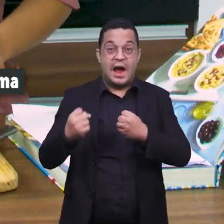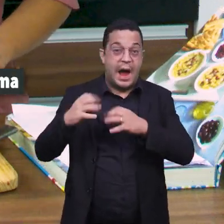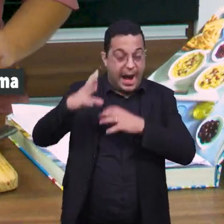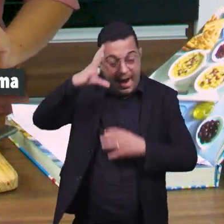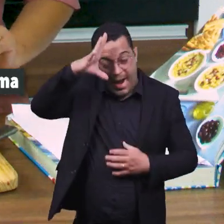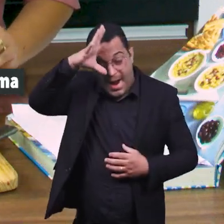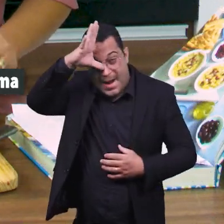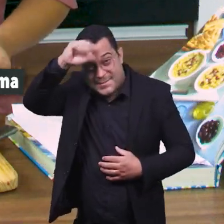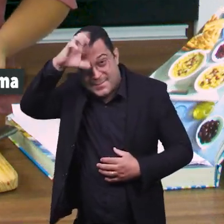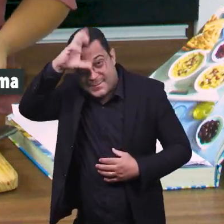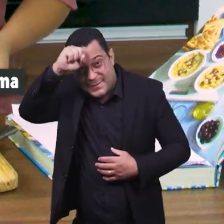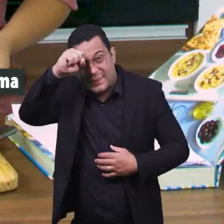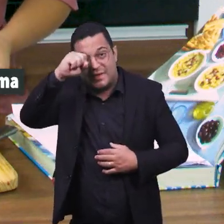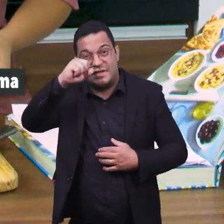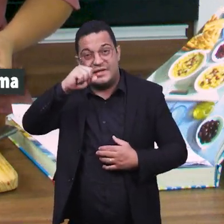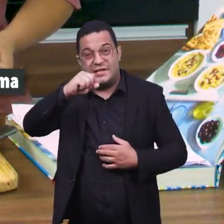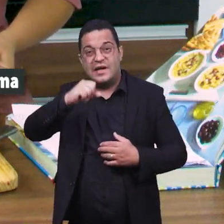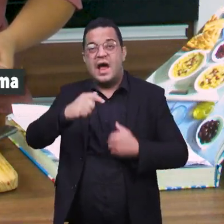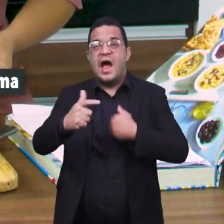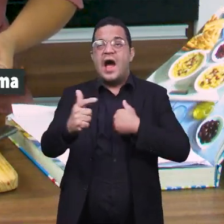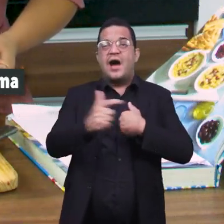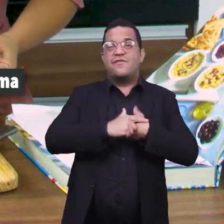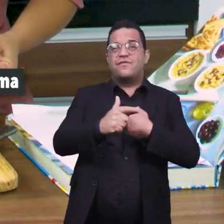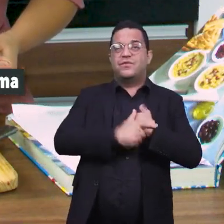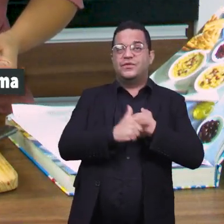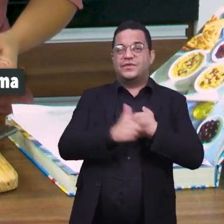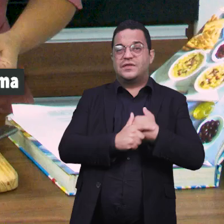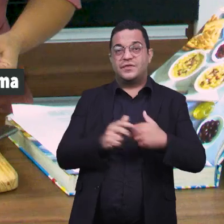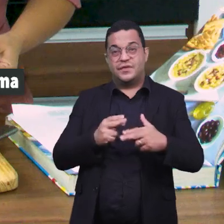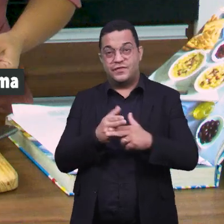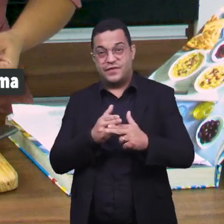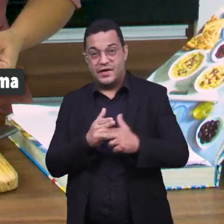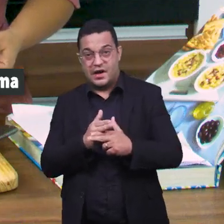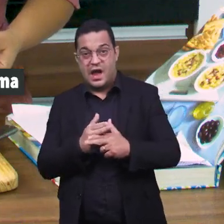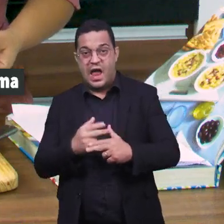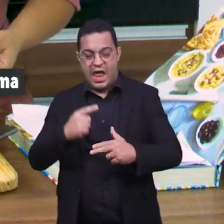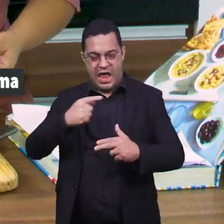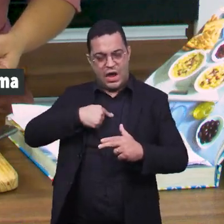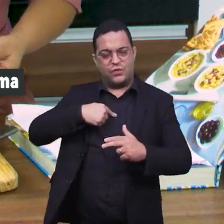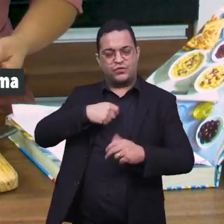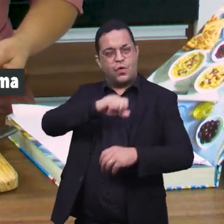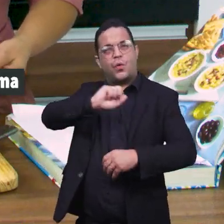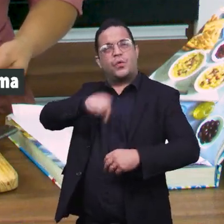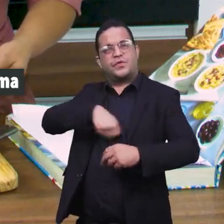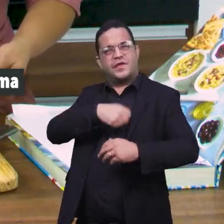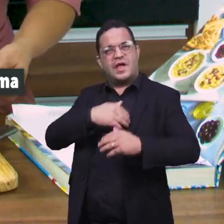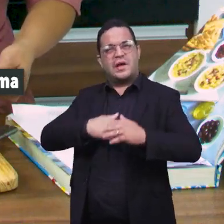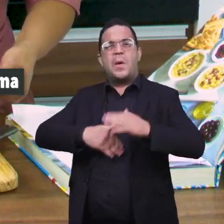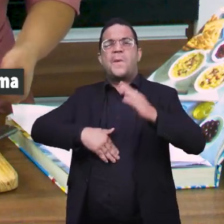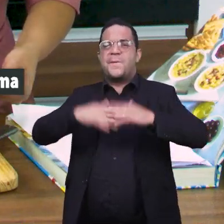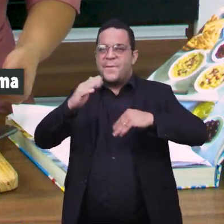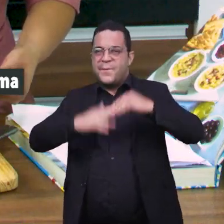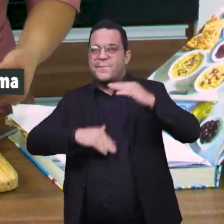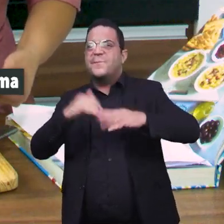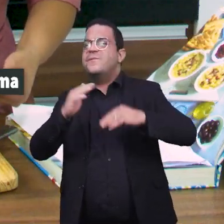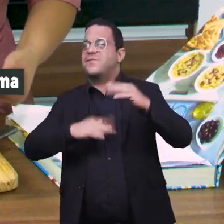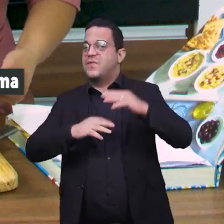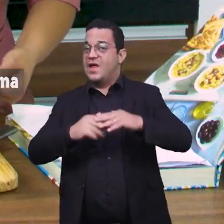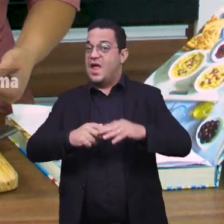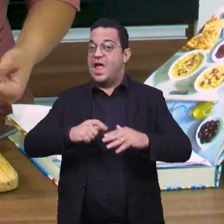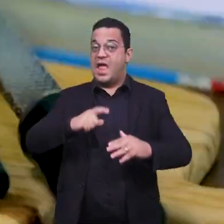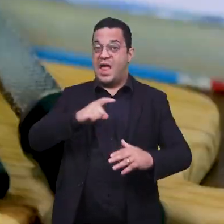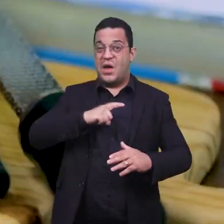faca. Lógico, a gente que é profissional da área, a gente costuma ter uma maleta cheia de facas, com todos